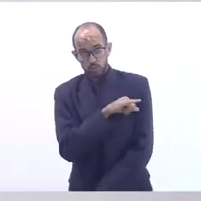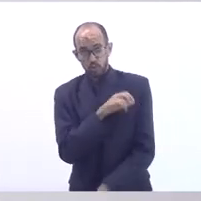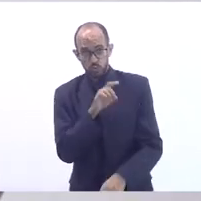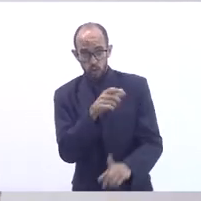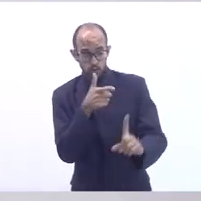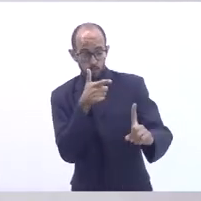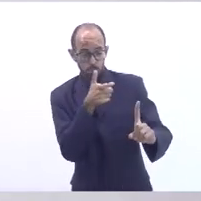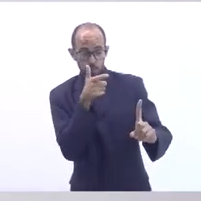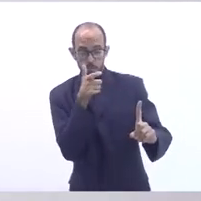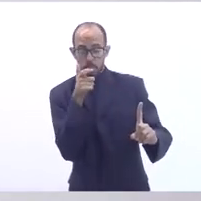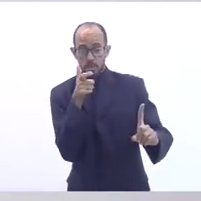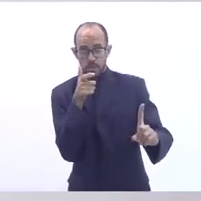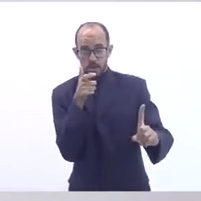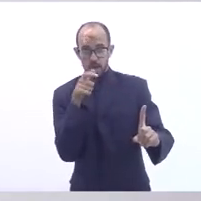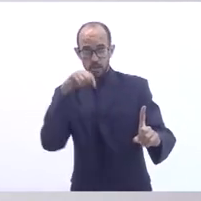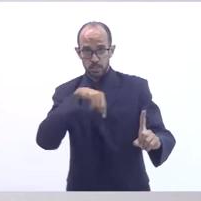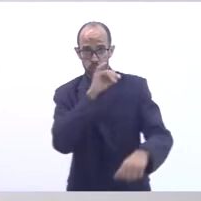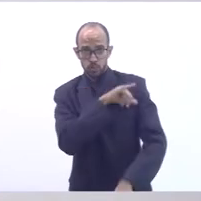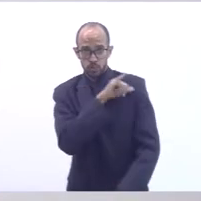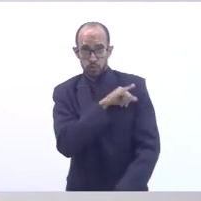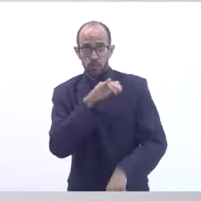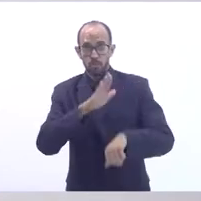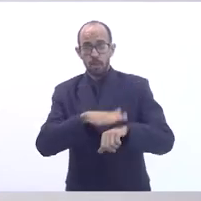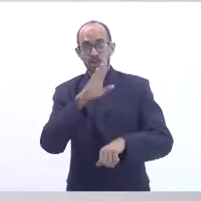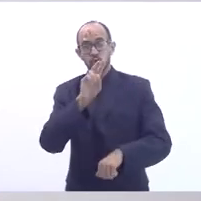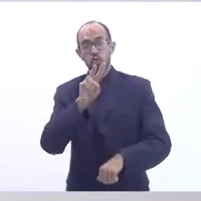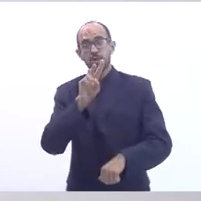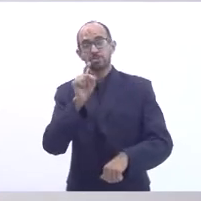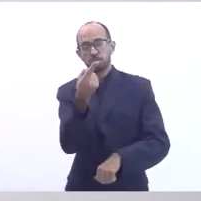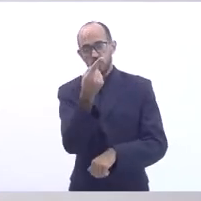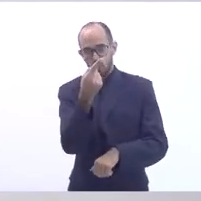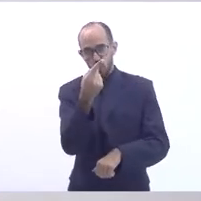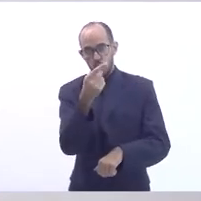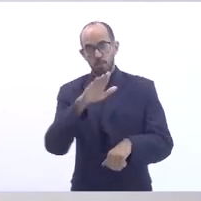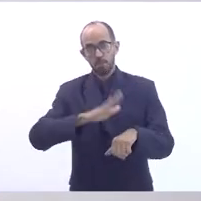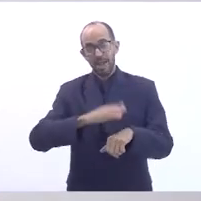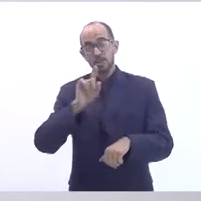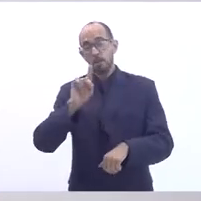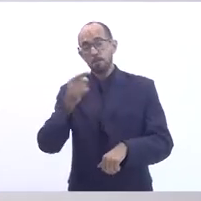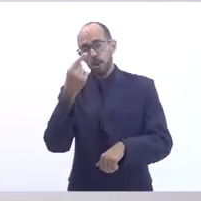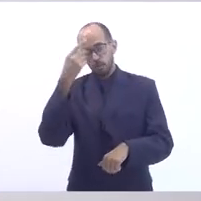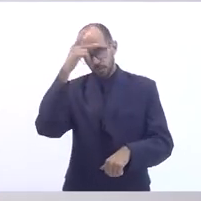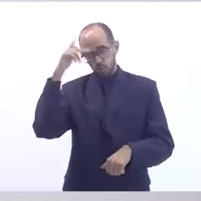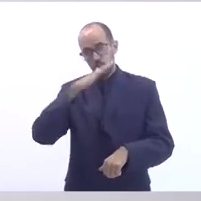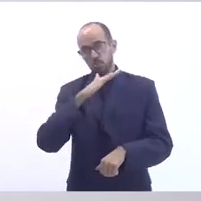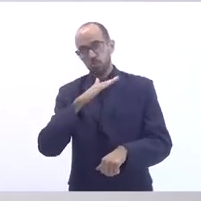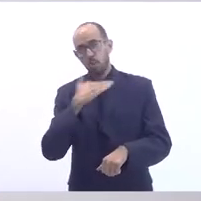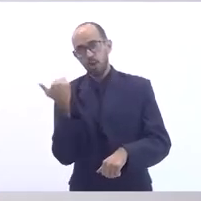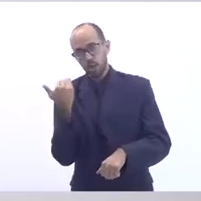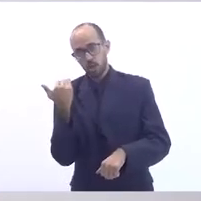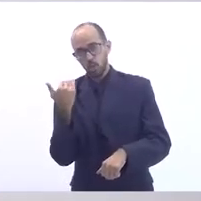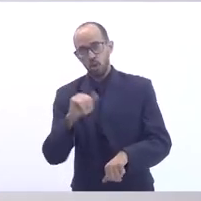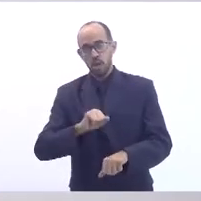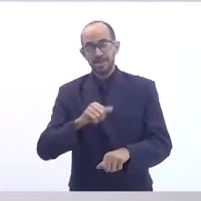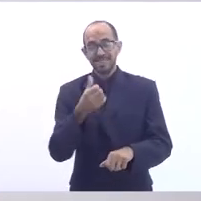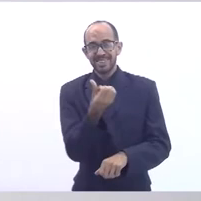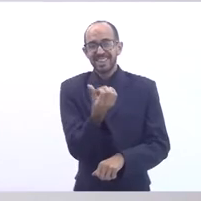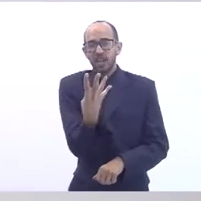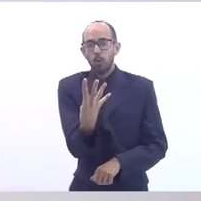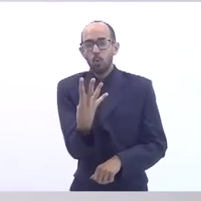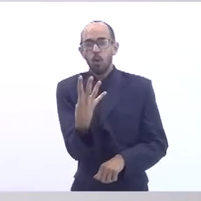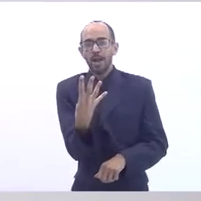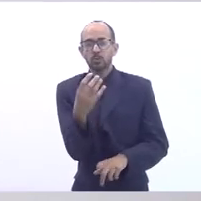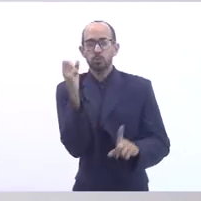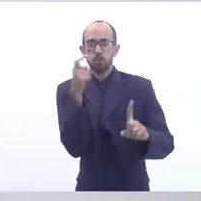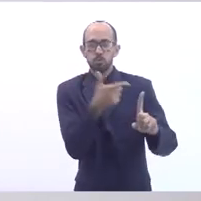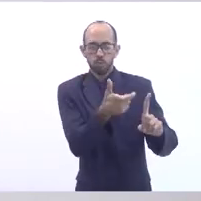metropolitana do Rio de Janeiro no ano passado foram mais de 2 mil pessoas mais de mil pessoas mortas 64 chacina é só na região